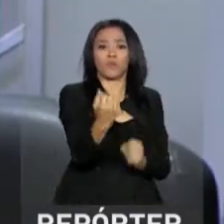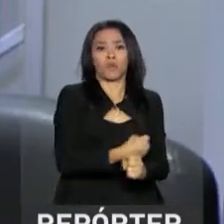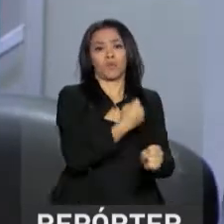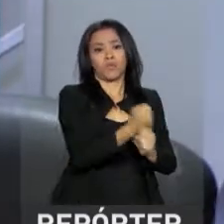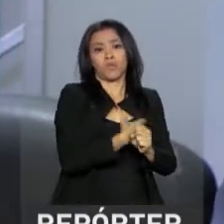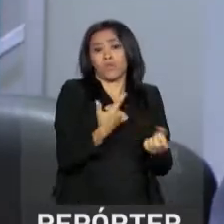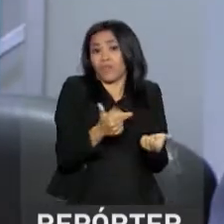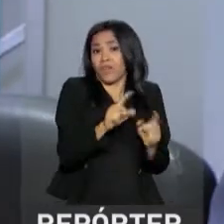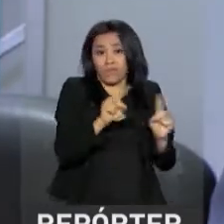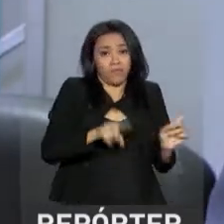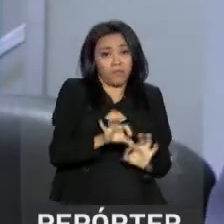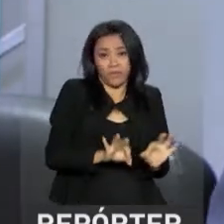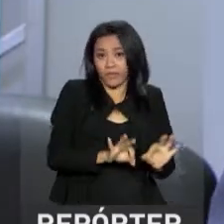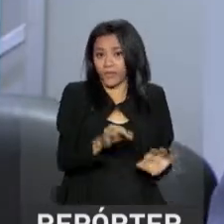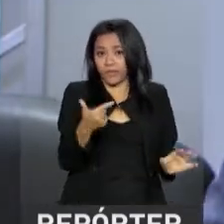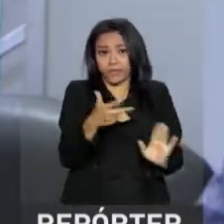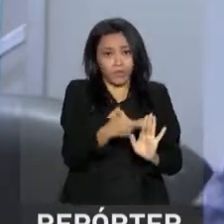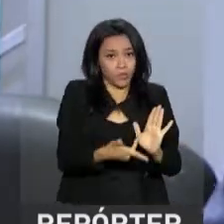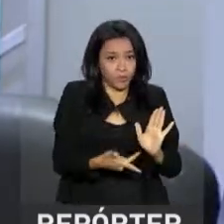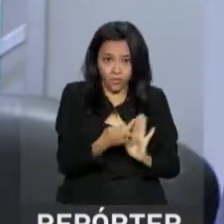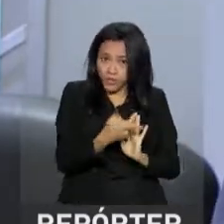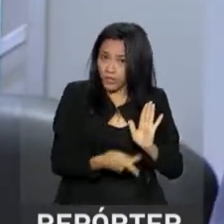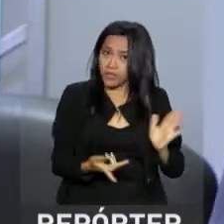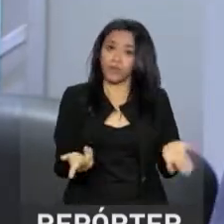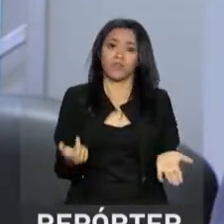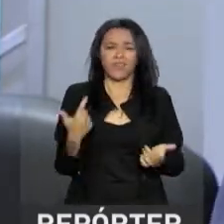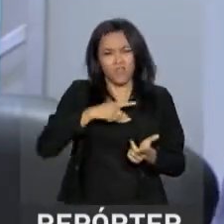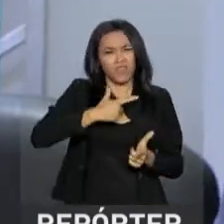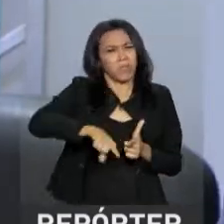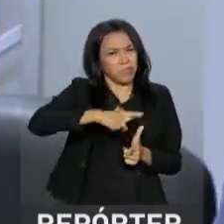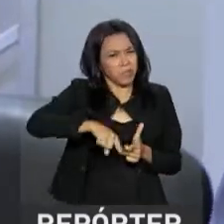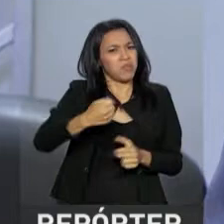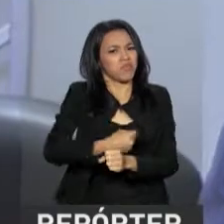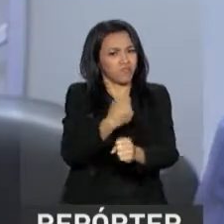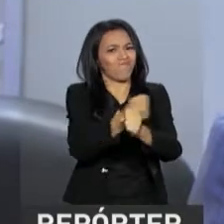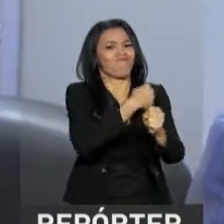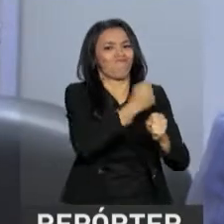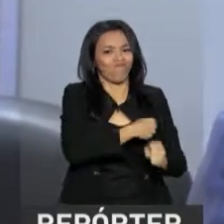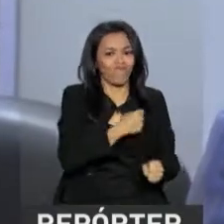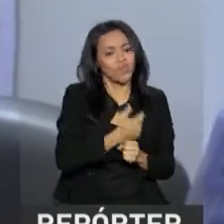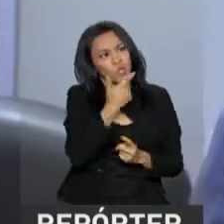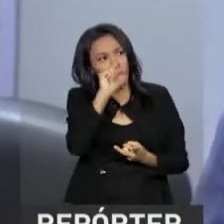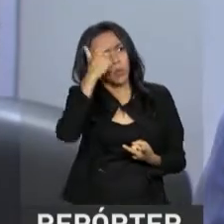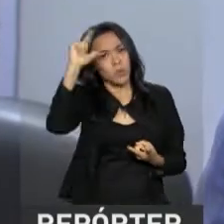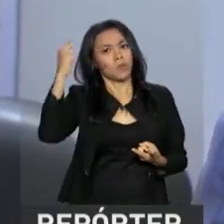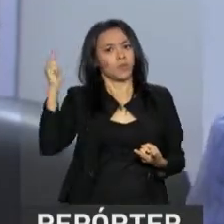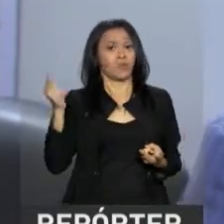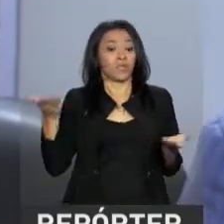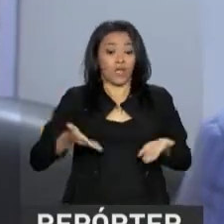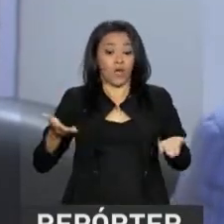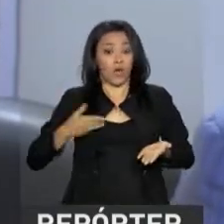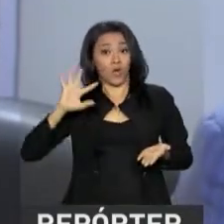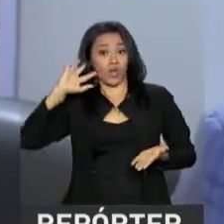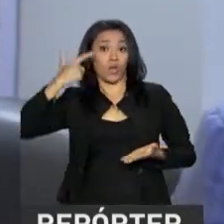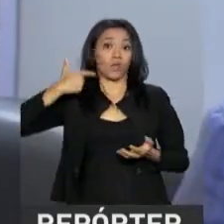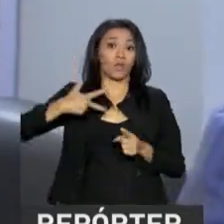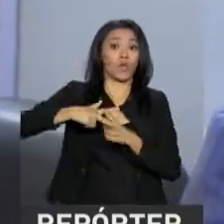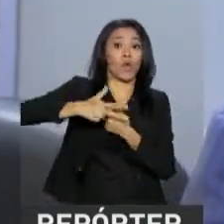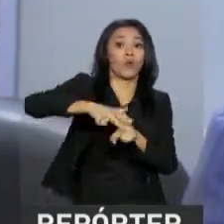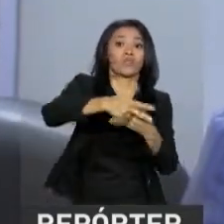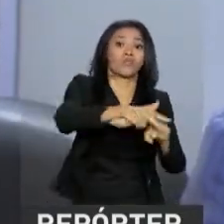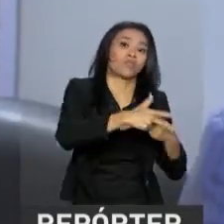os correctos projetos e que não só problemas na obra mas problemas também outros que agora nós estamos corrigindo